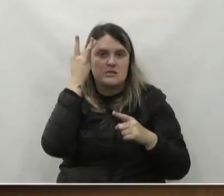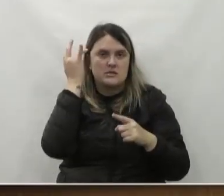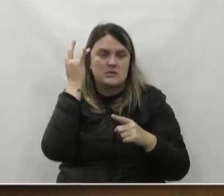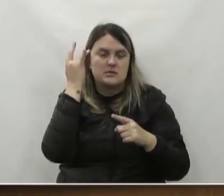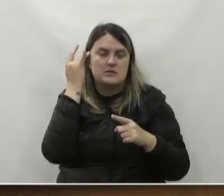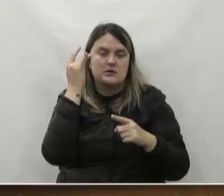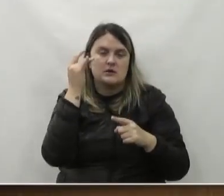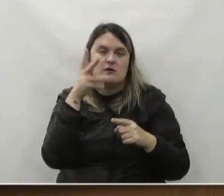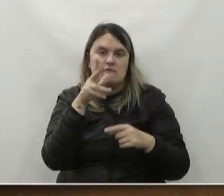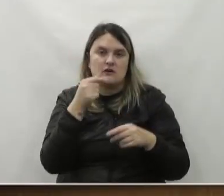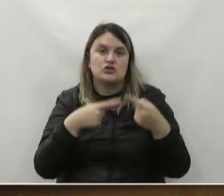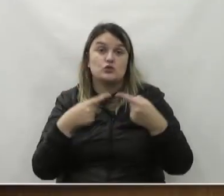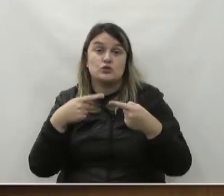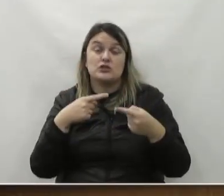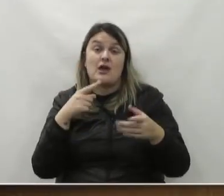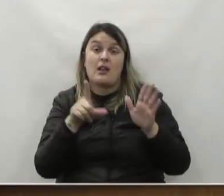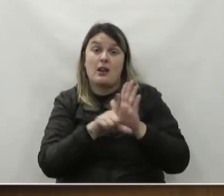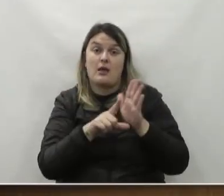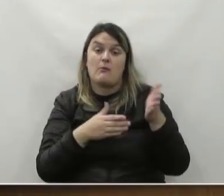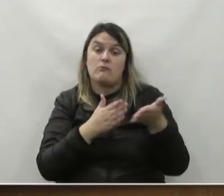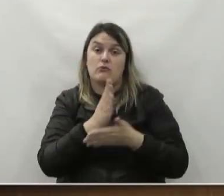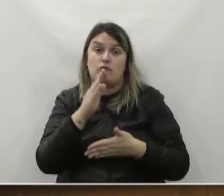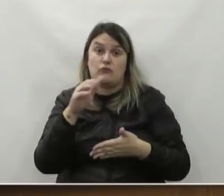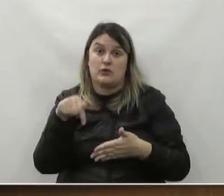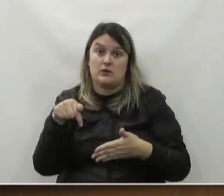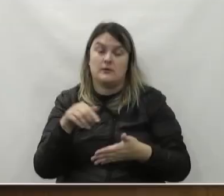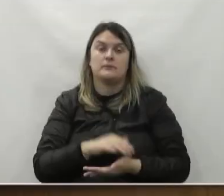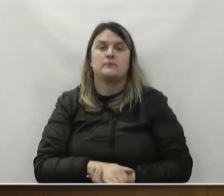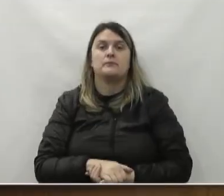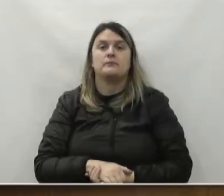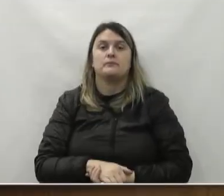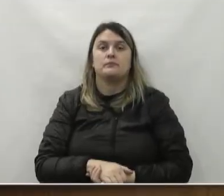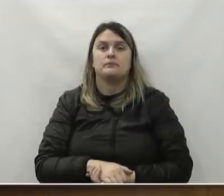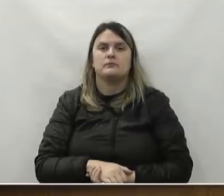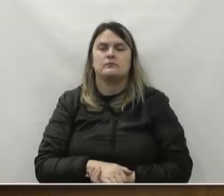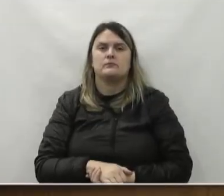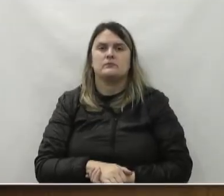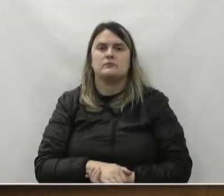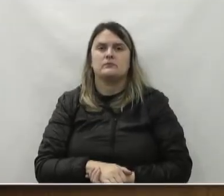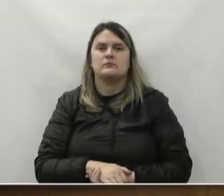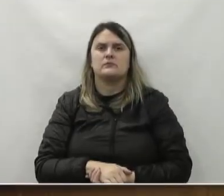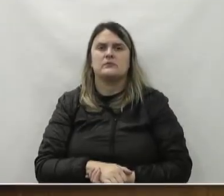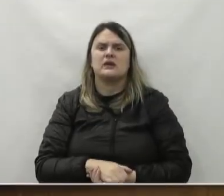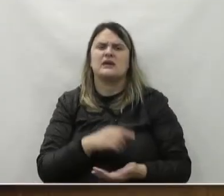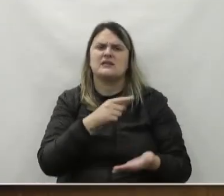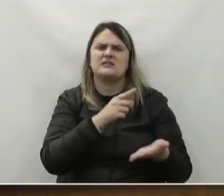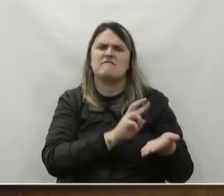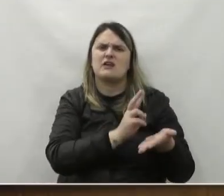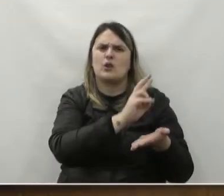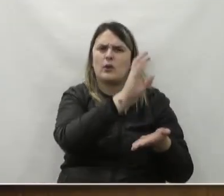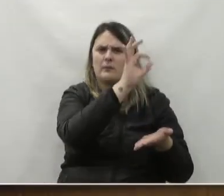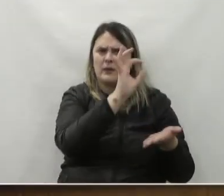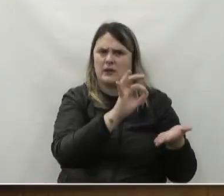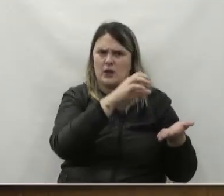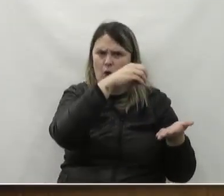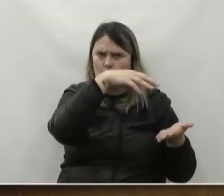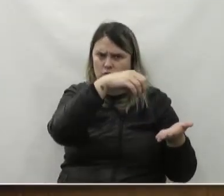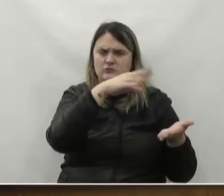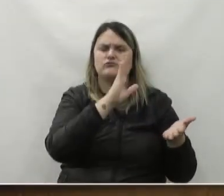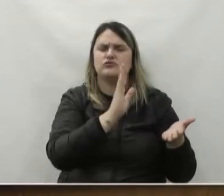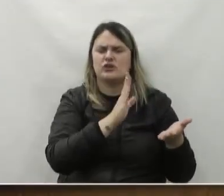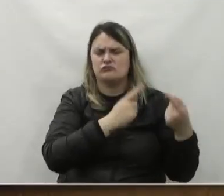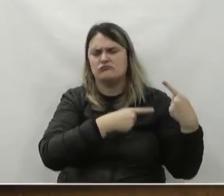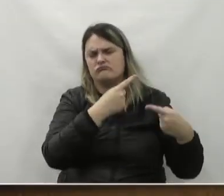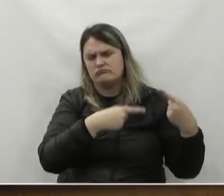lei que nós aprovamos aqui. E sobre a taxa de iluminação pública, adiantamos bastante, eu acho que já